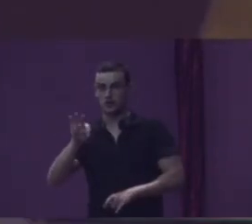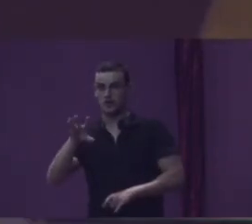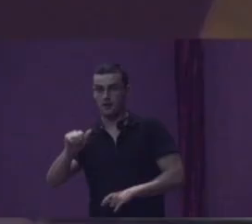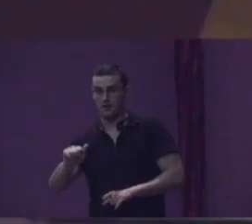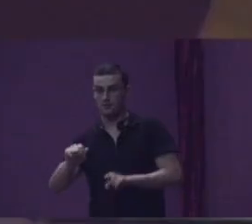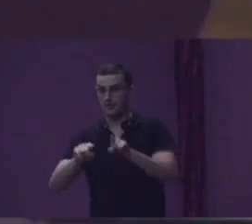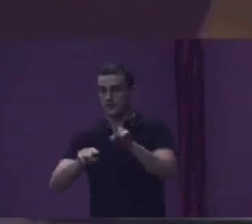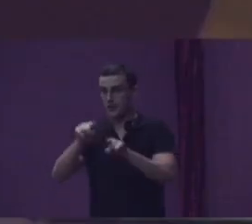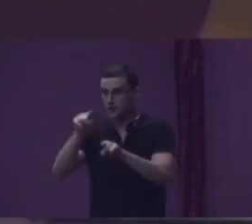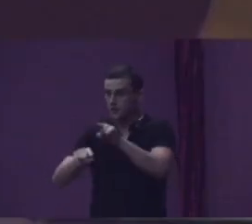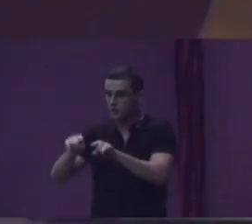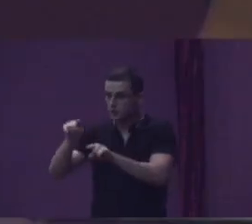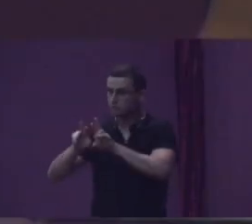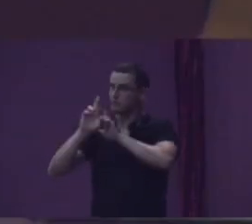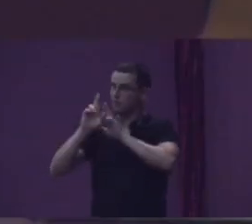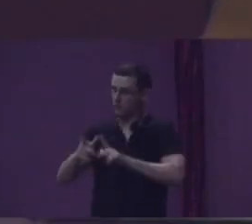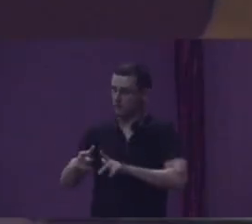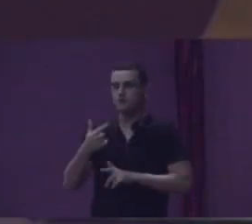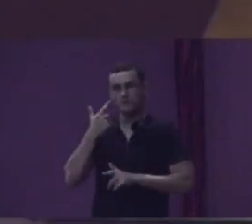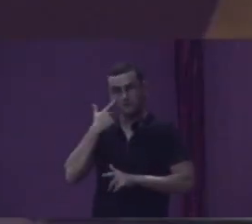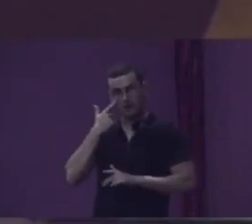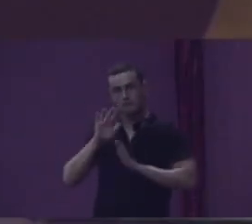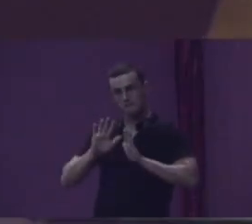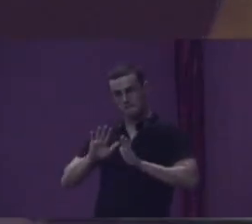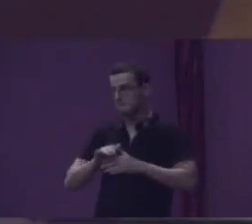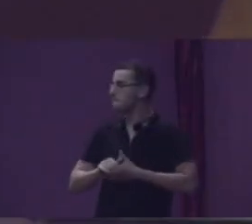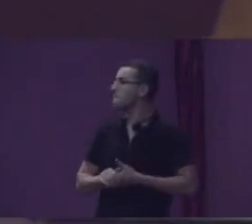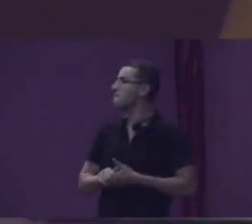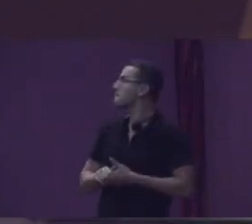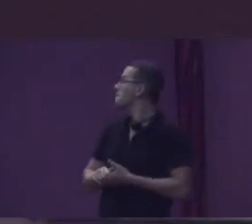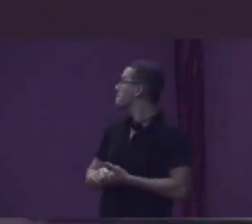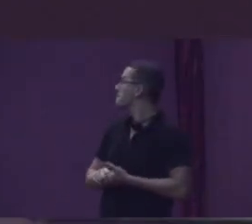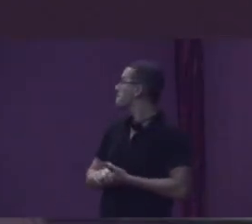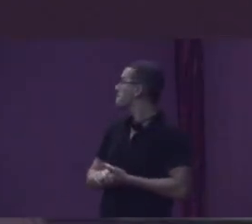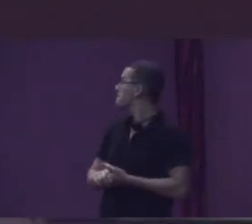as coisas que são de sociedade. Então, vamos ver.